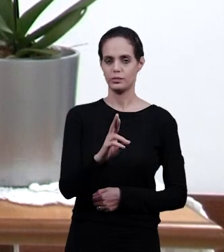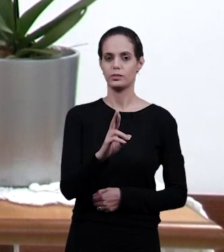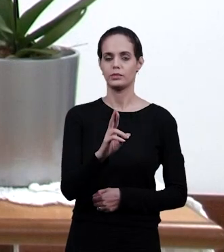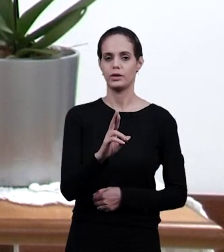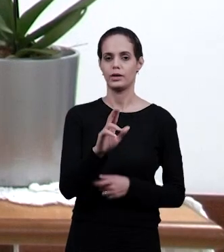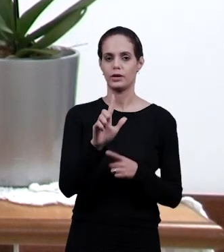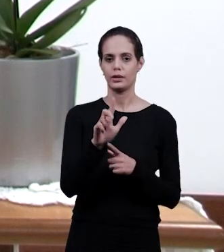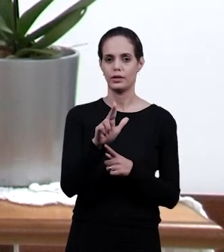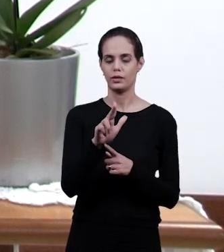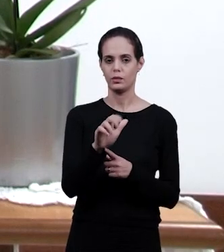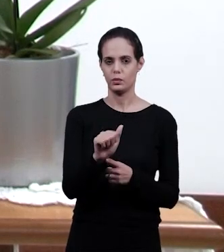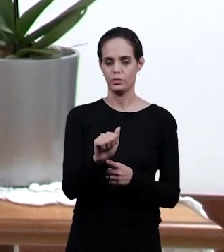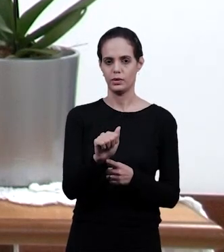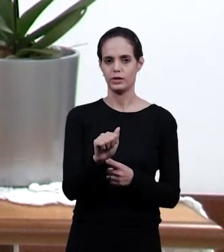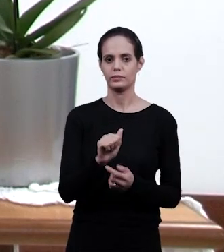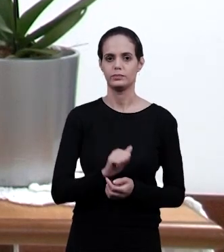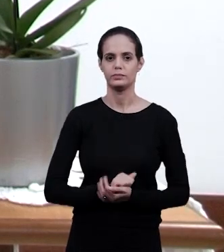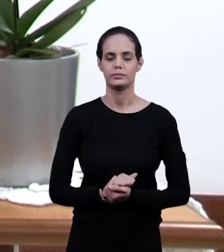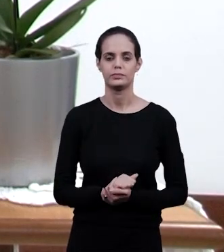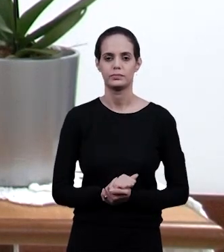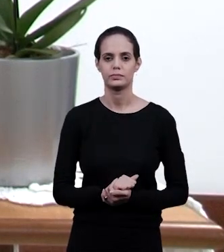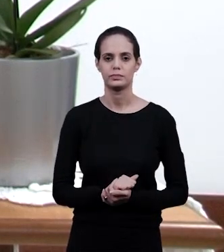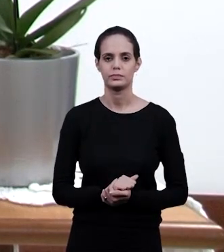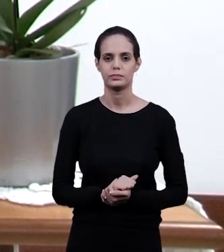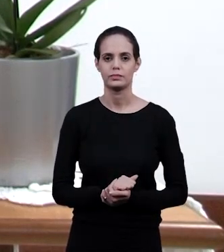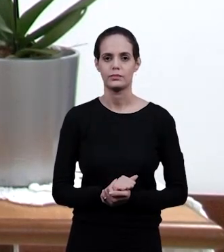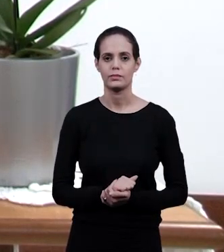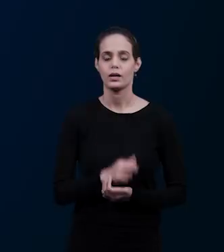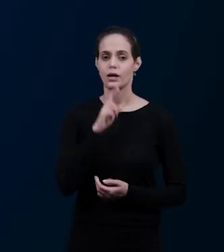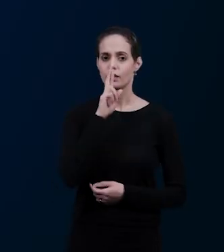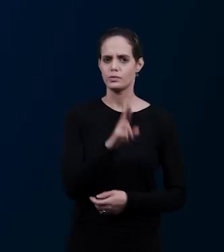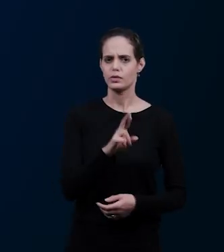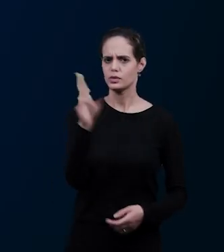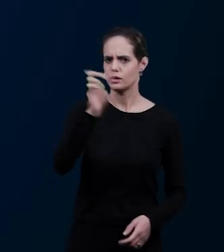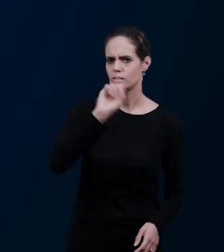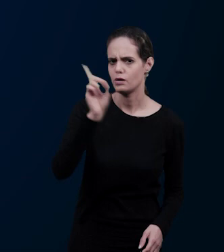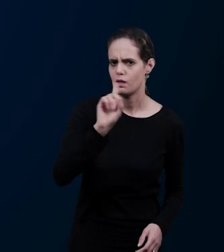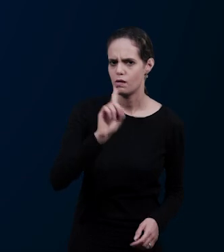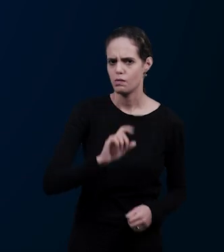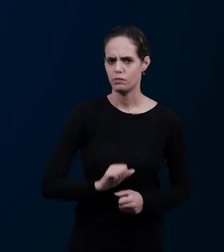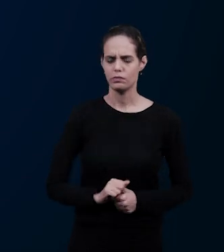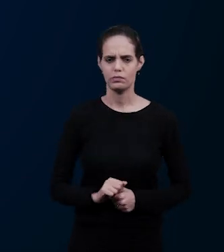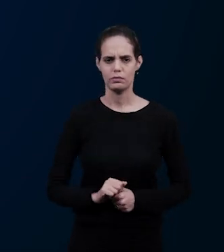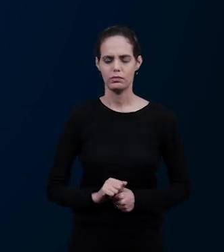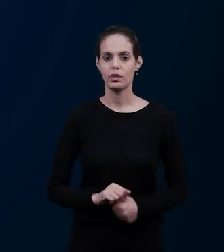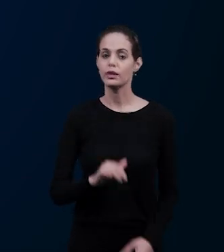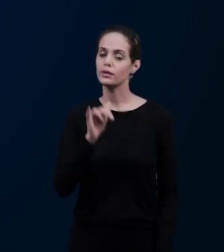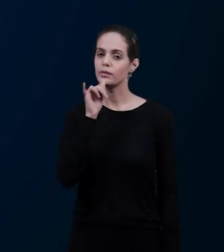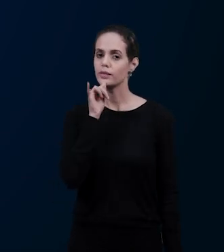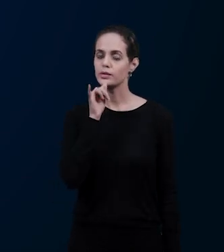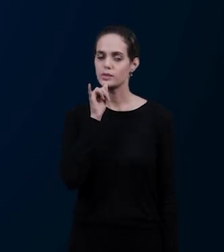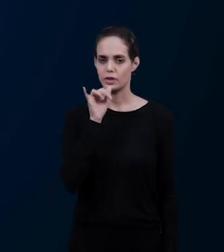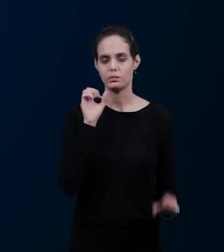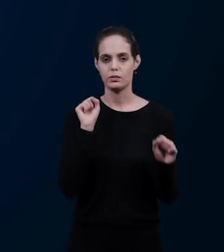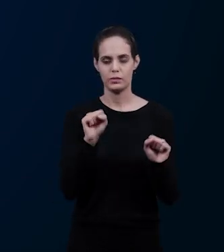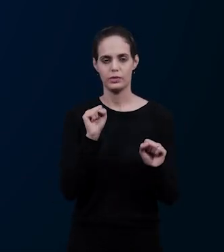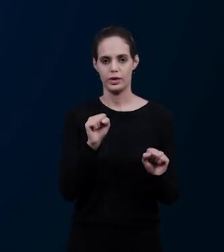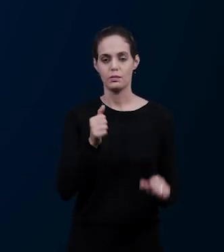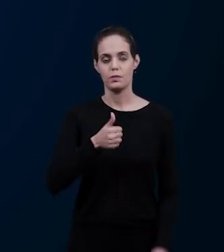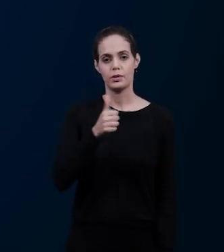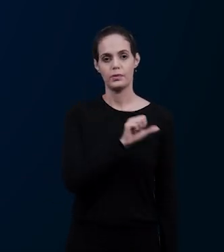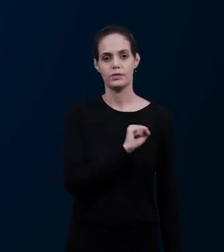é o jovem Luca Varela. Vamos ouvi-lo então. A resposta é não. E um exemplo disso podemos encontrar